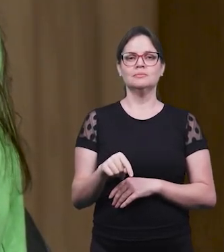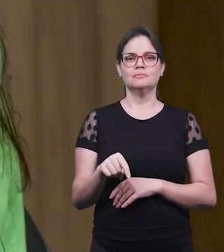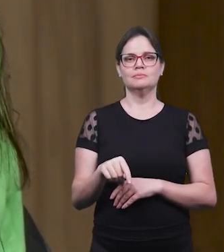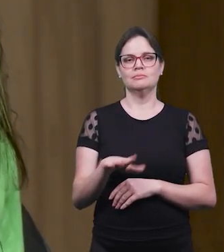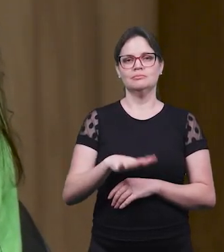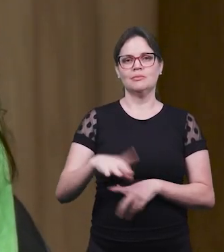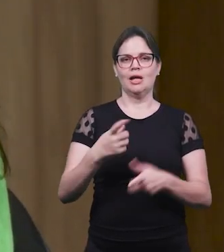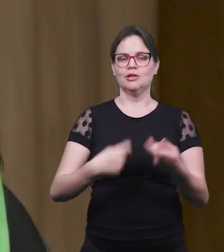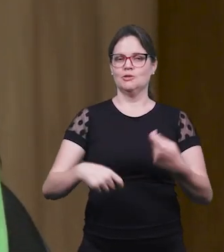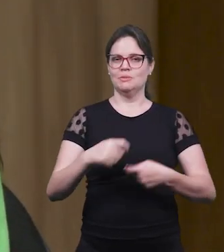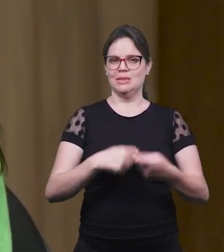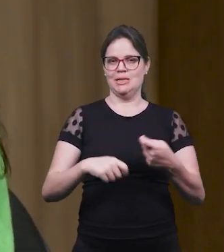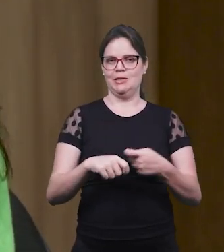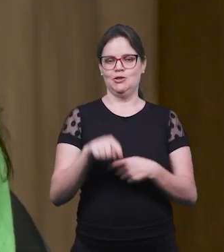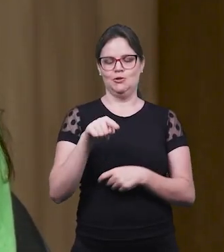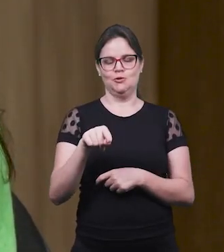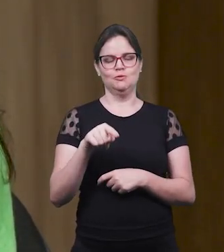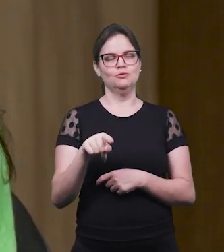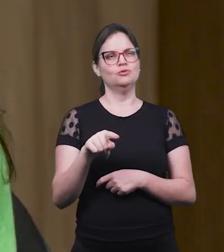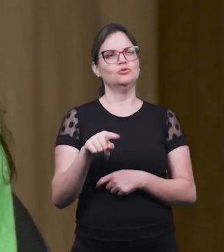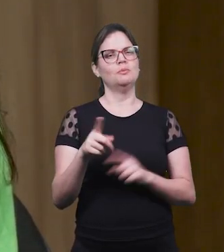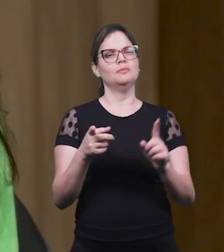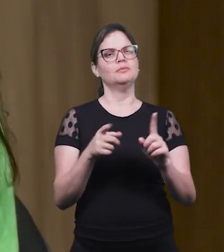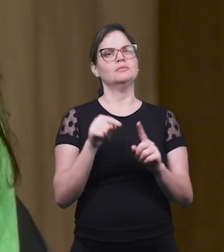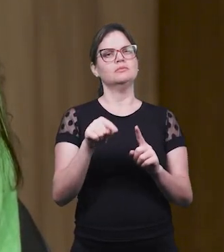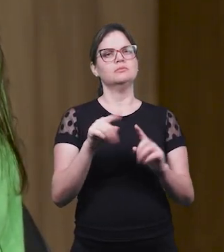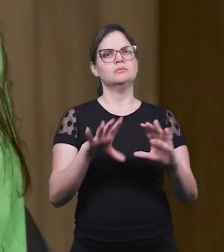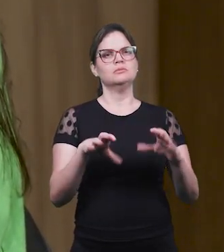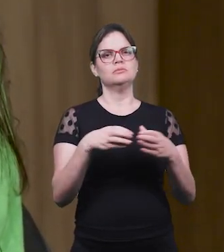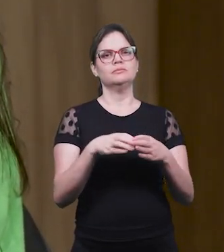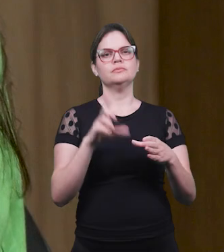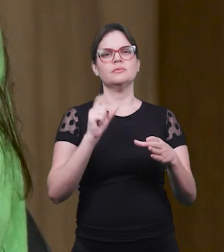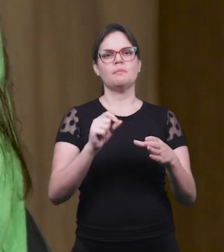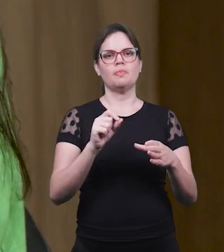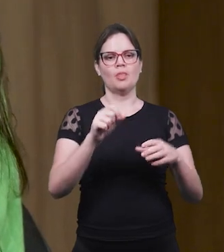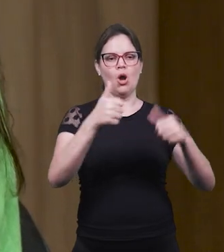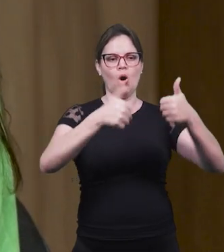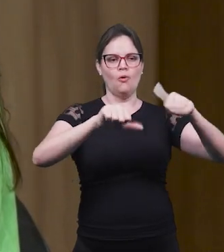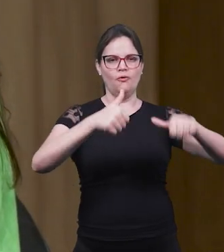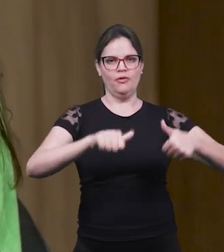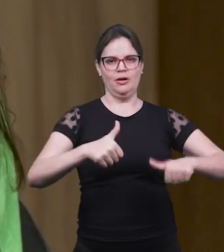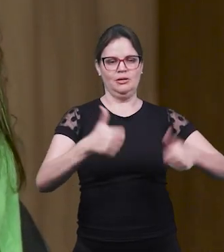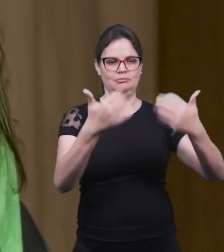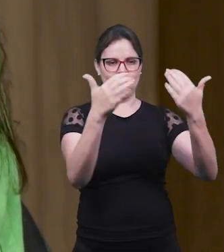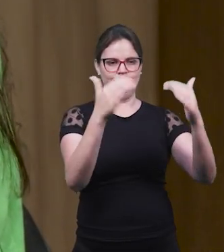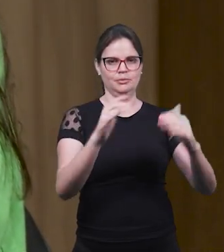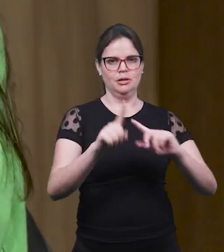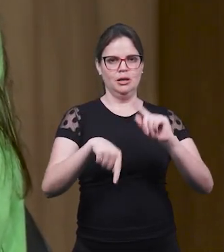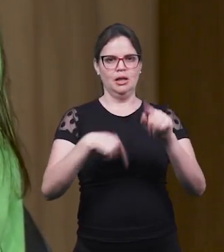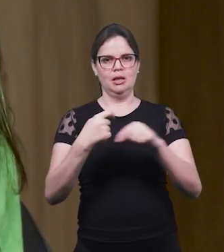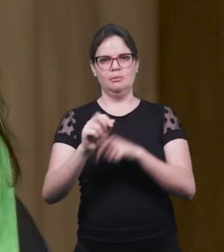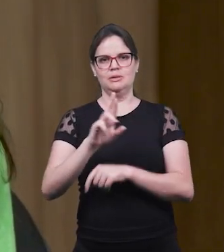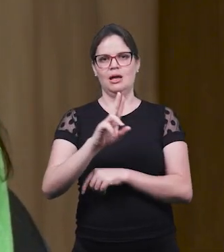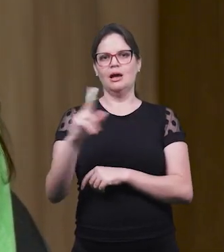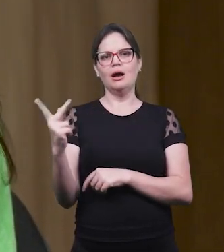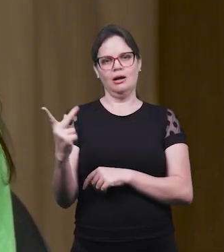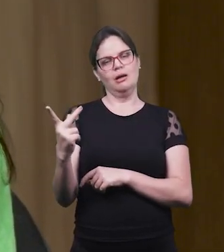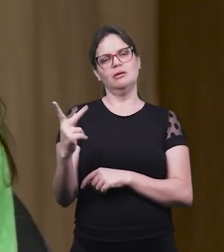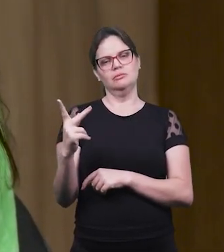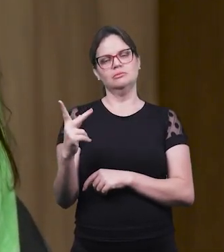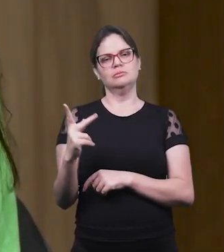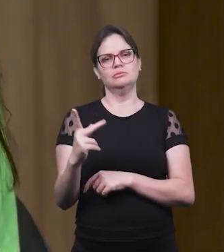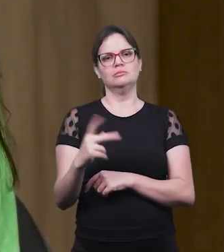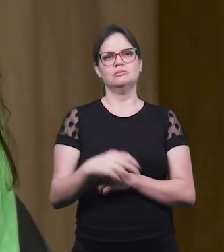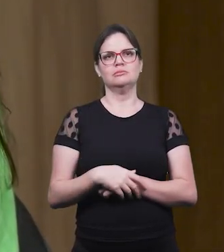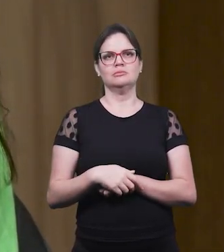no setor, primeiro no setor de conferência e depois no setor pessoal, que hoje é de recursos humanos, né?